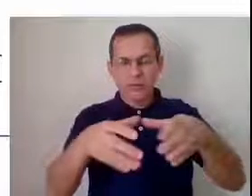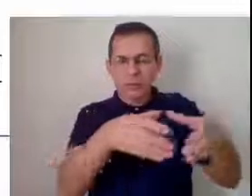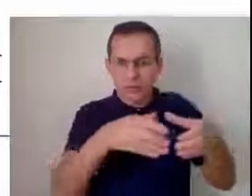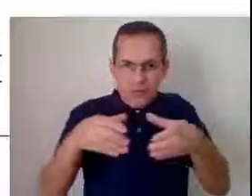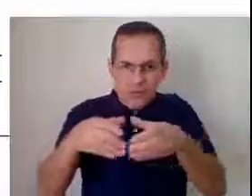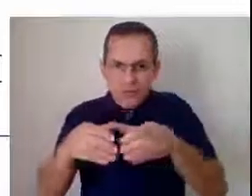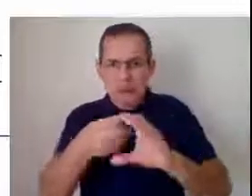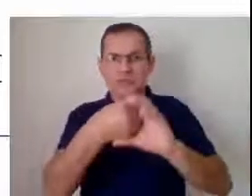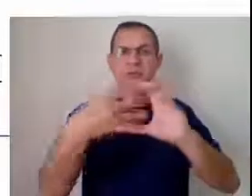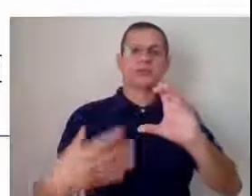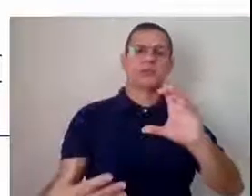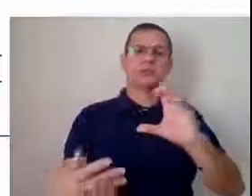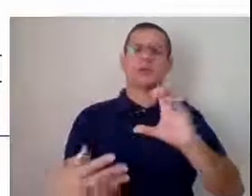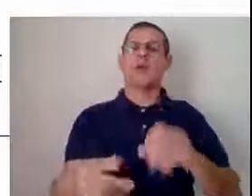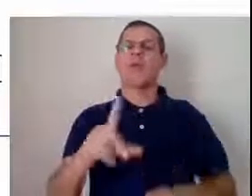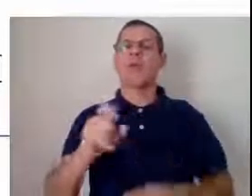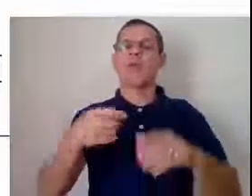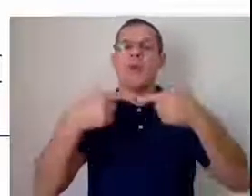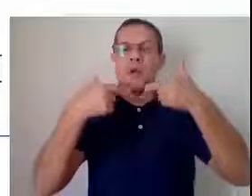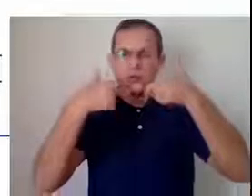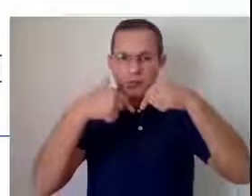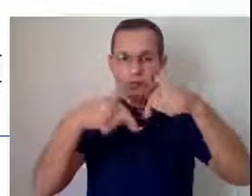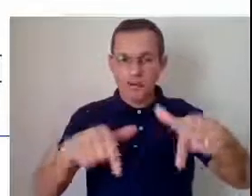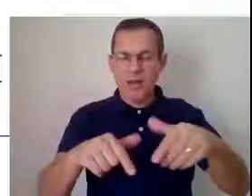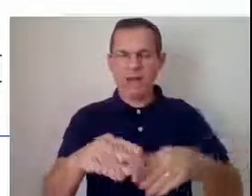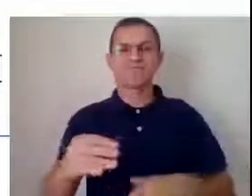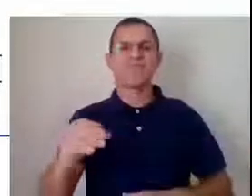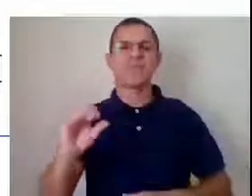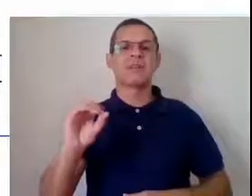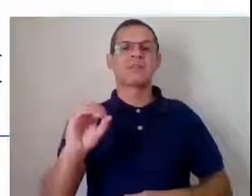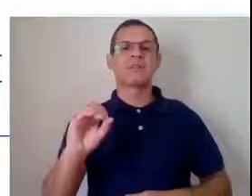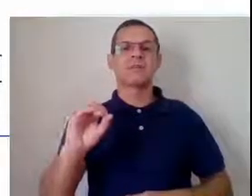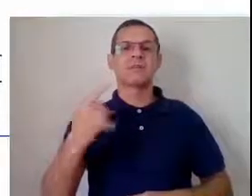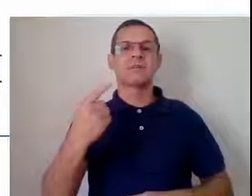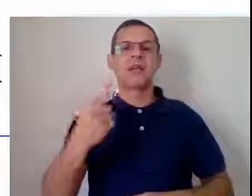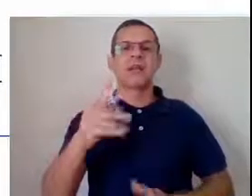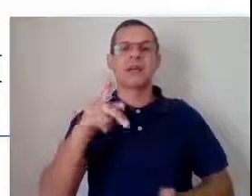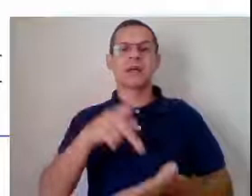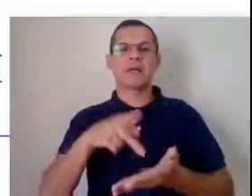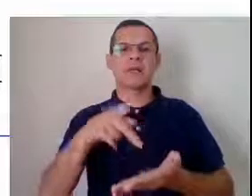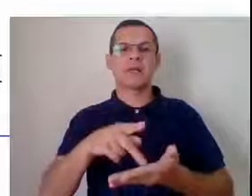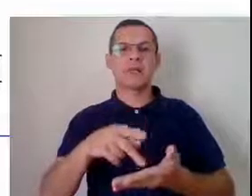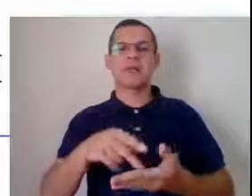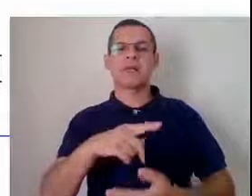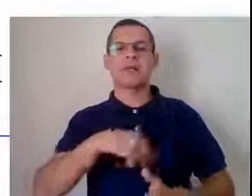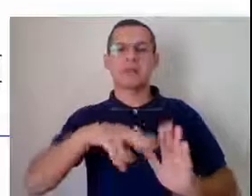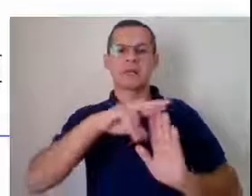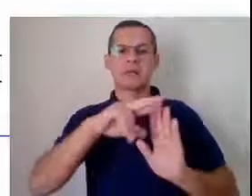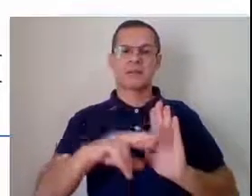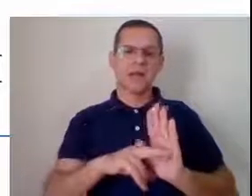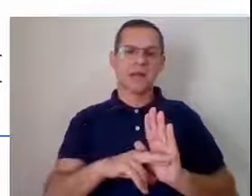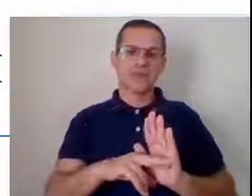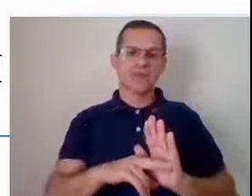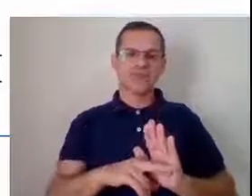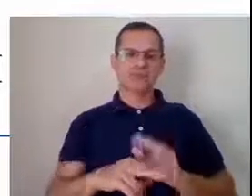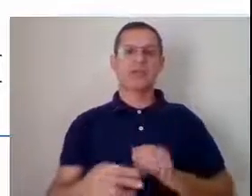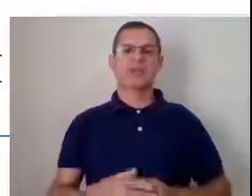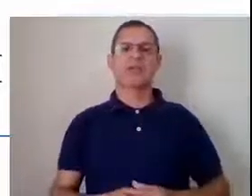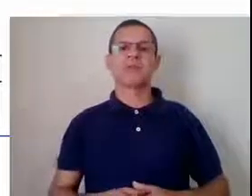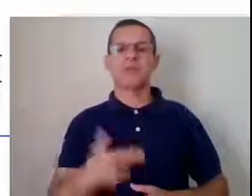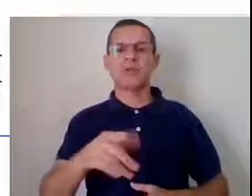se caracteriza por ser uma linguagem clara, concisa, rigorosa e que não dá margens